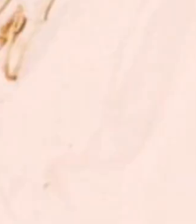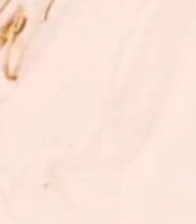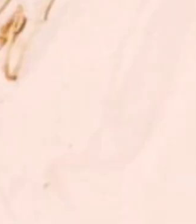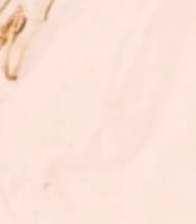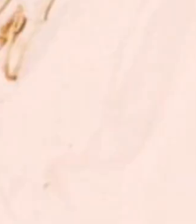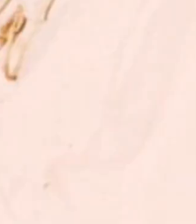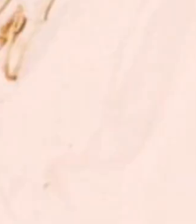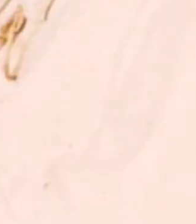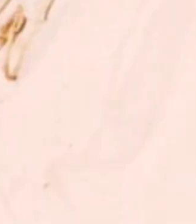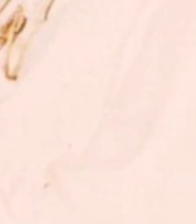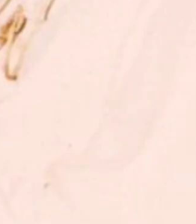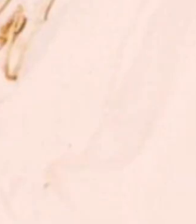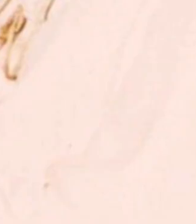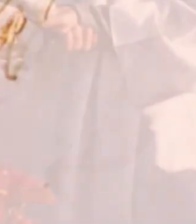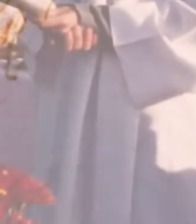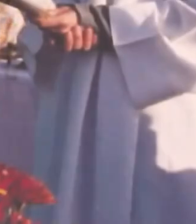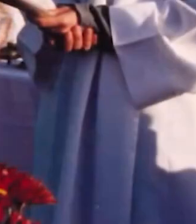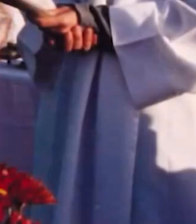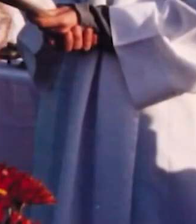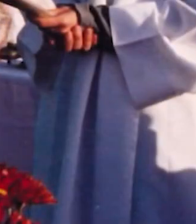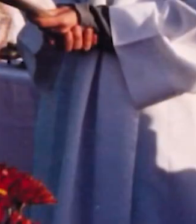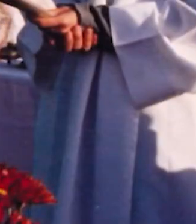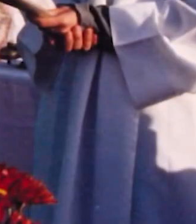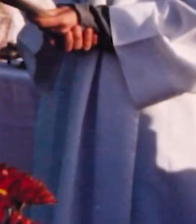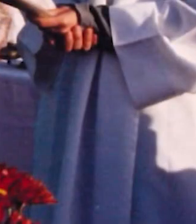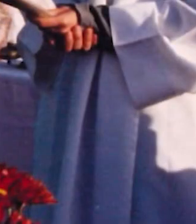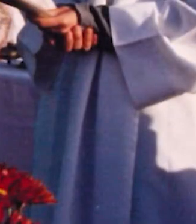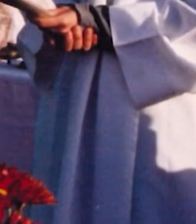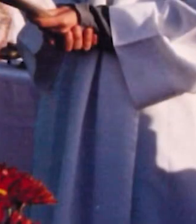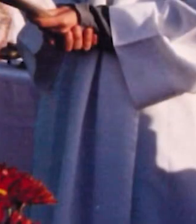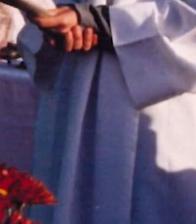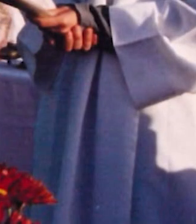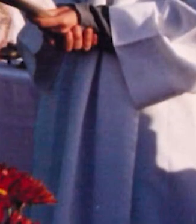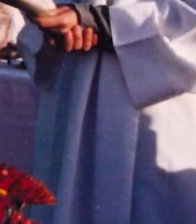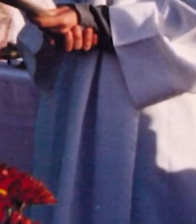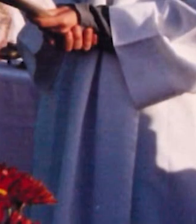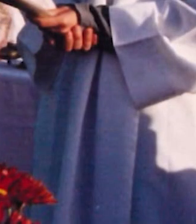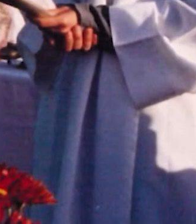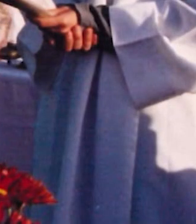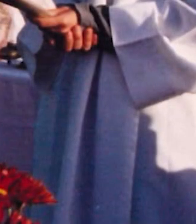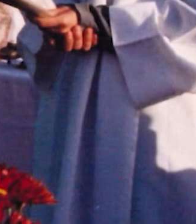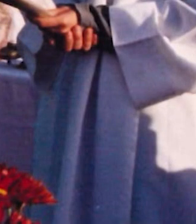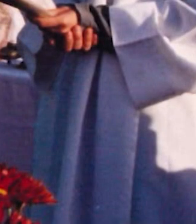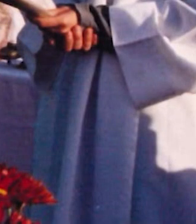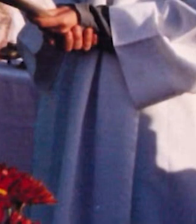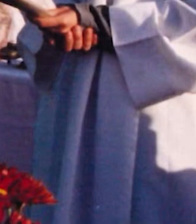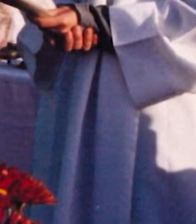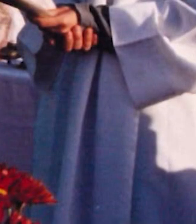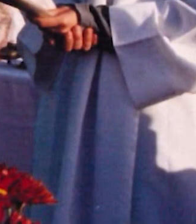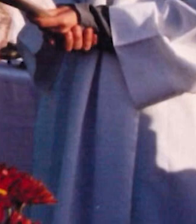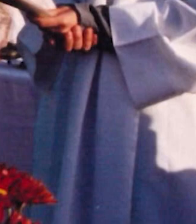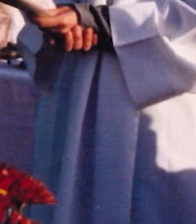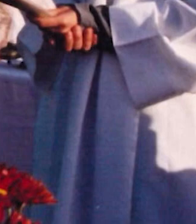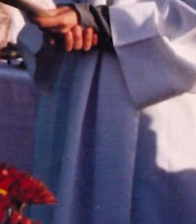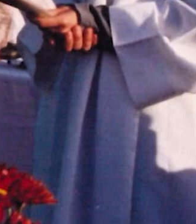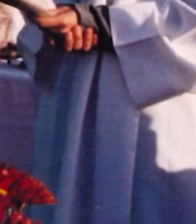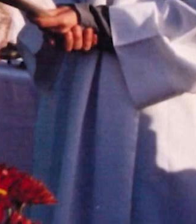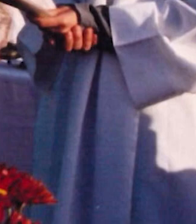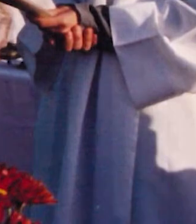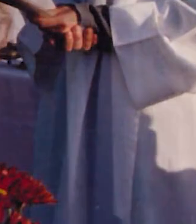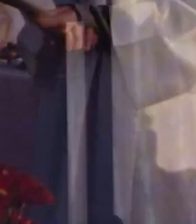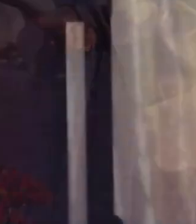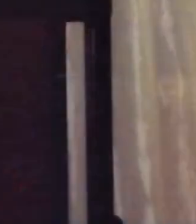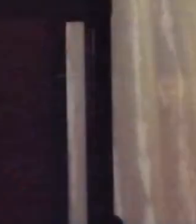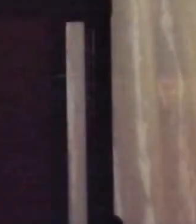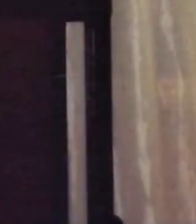sacerdotes nesse momento. Então nós vamos aqui juntos, vou contar aqui com o meu irmão, que também é ministro de música há muitos anos, que